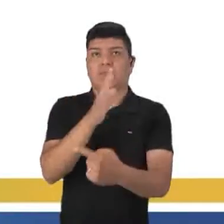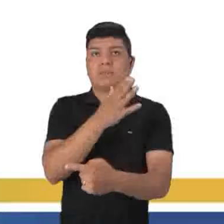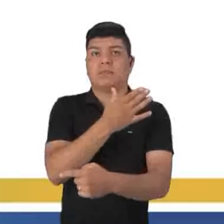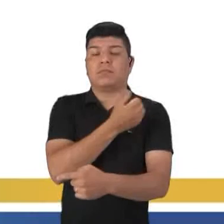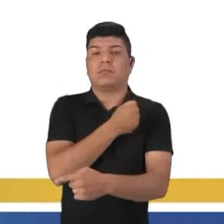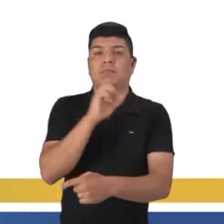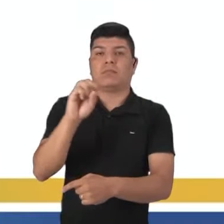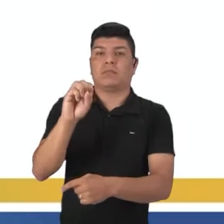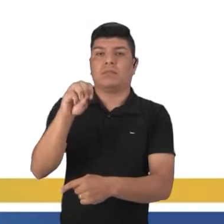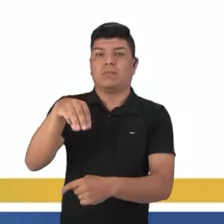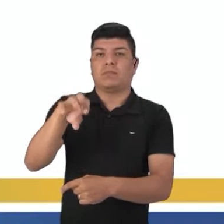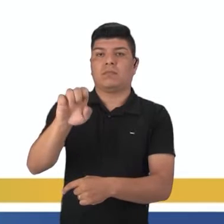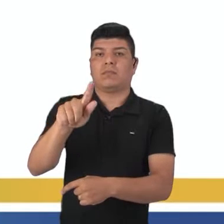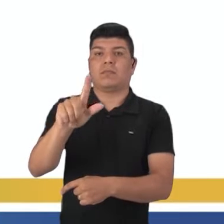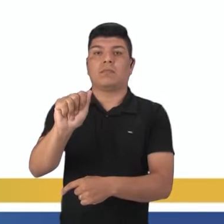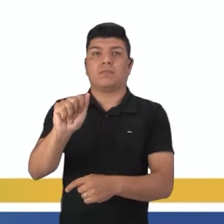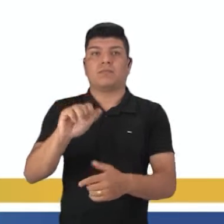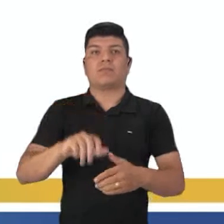ômega.